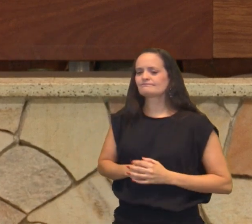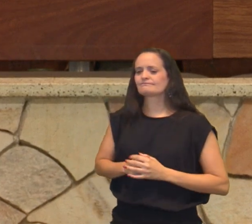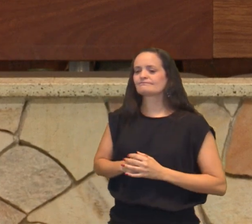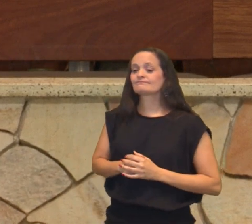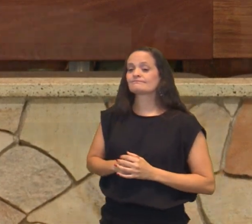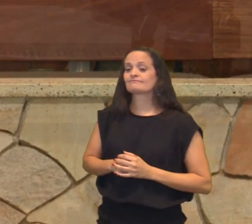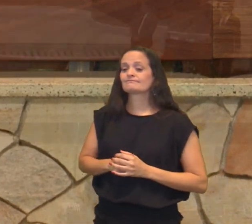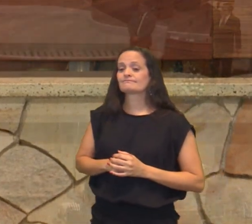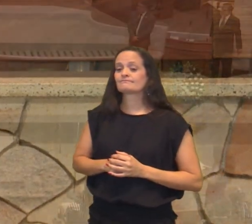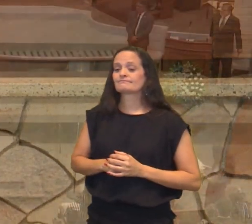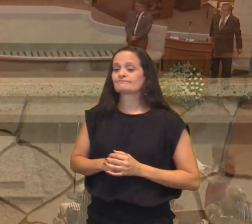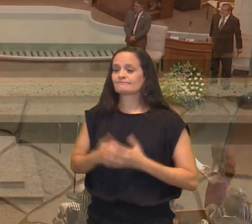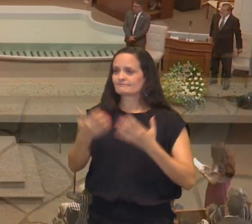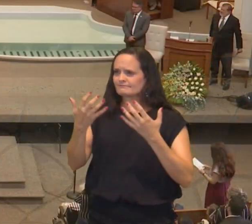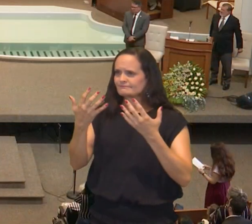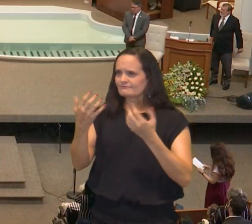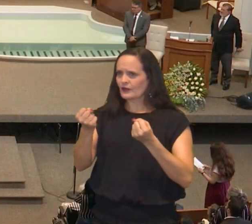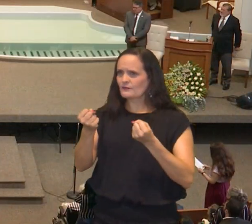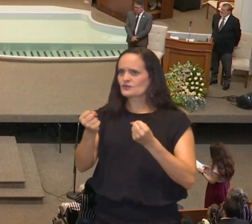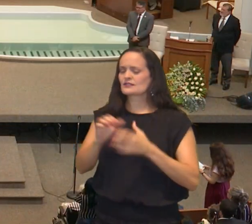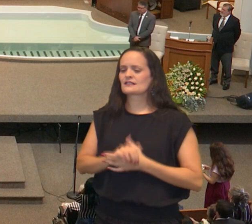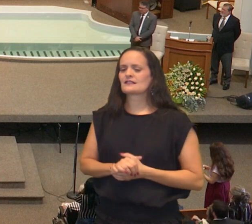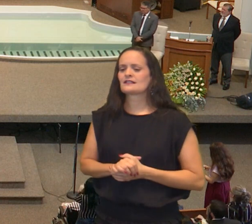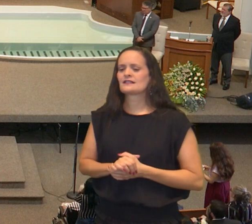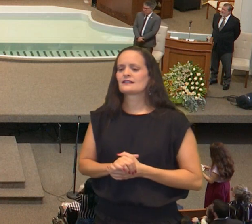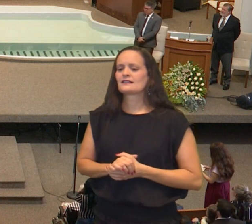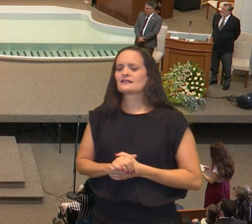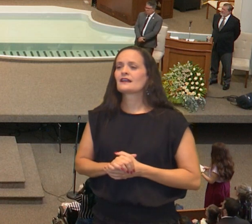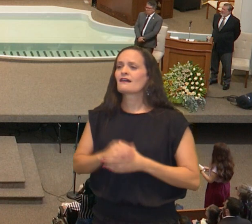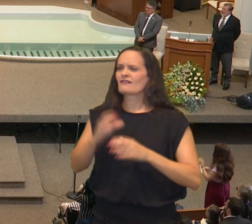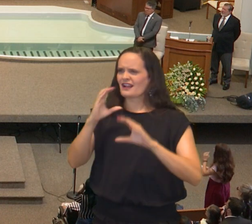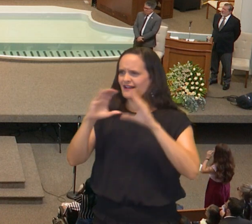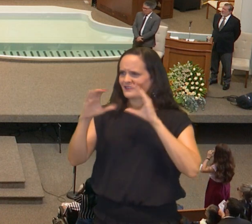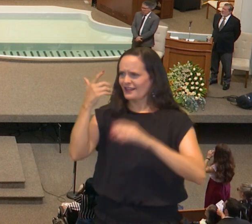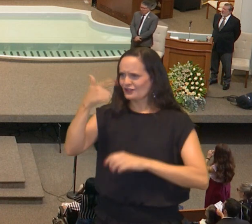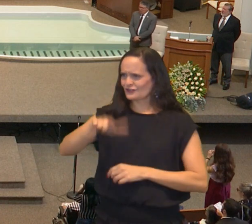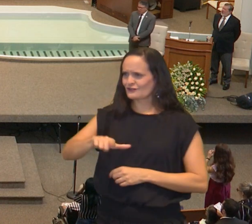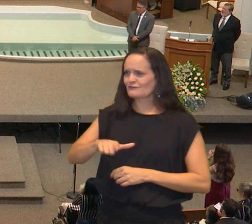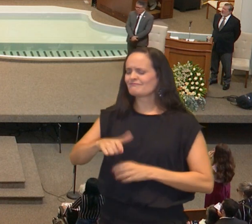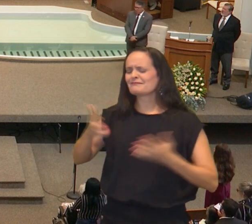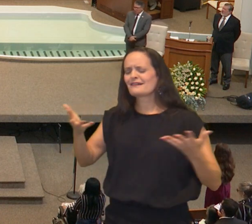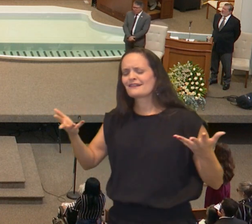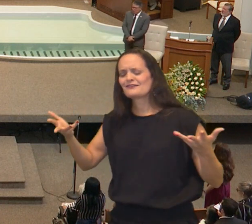Mais uma vez, só a igreja, só o coro. Maravilhoso.